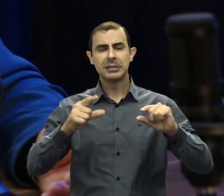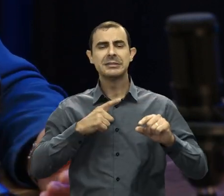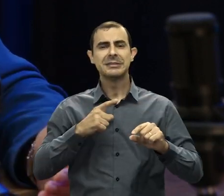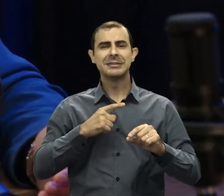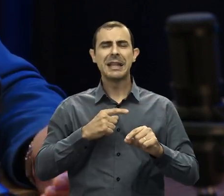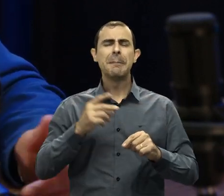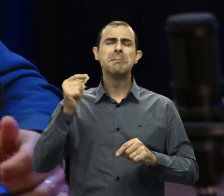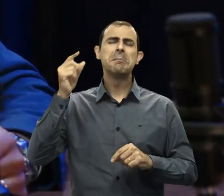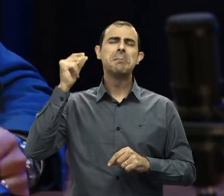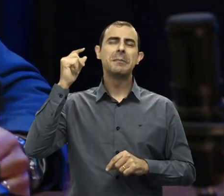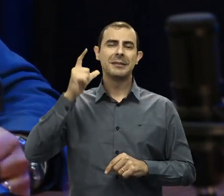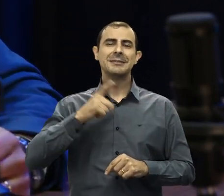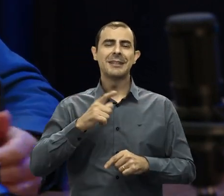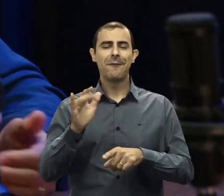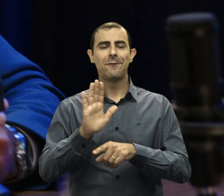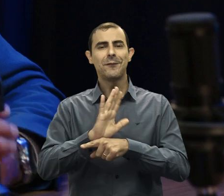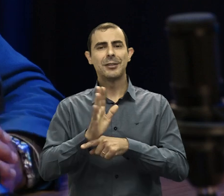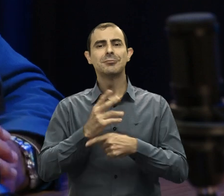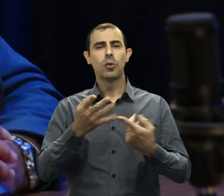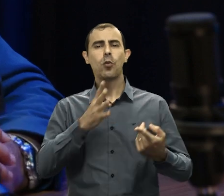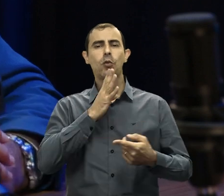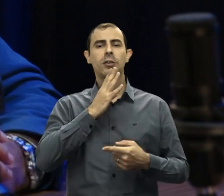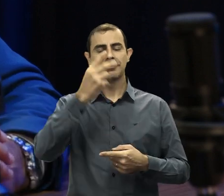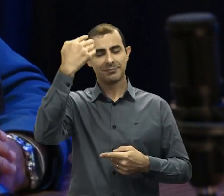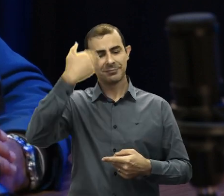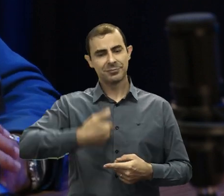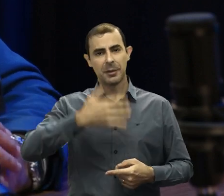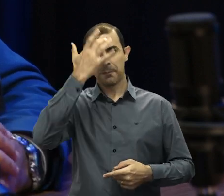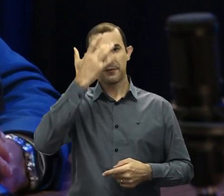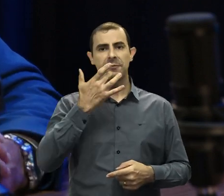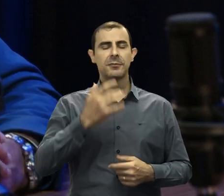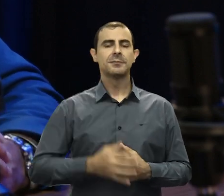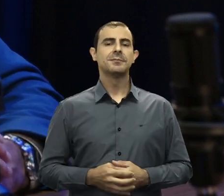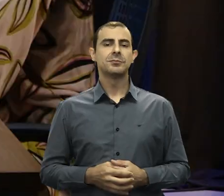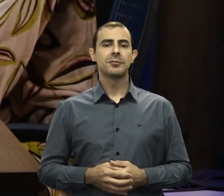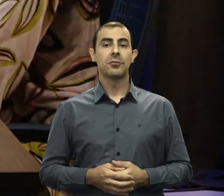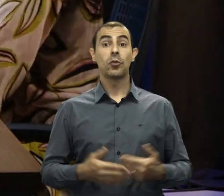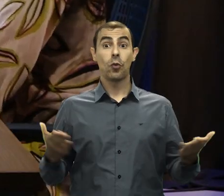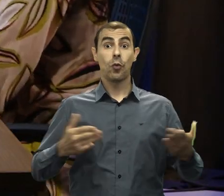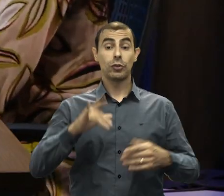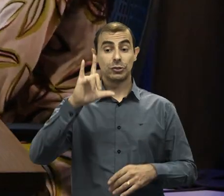conteúdo antigo, inclusive, que dá para você conhecer um pouquinho mais do nosso trabalho.